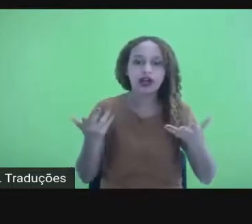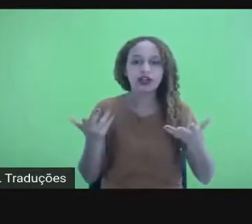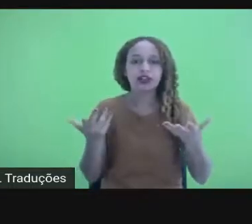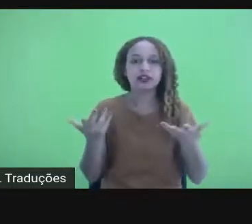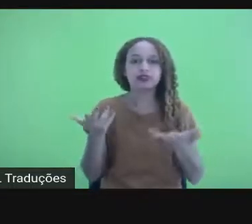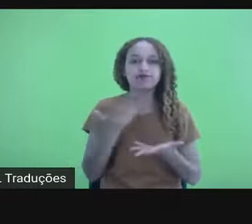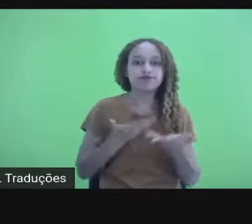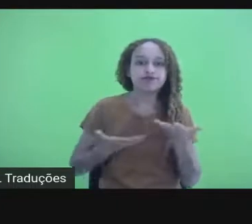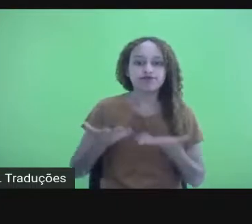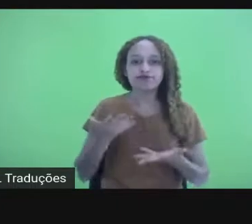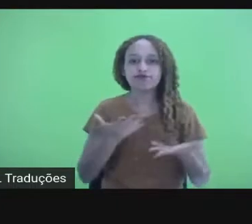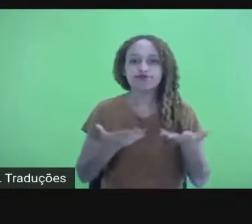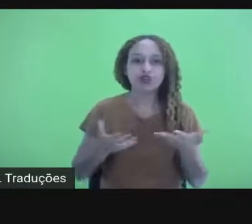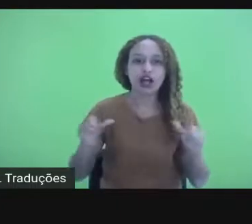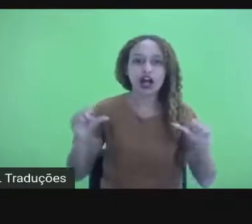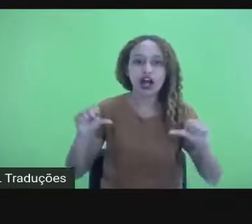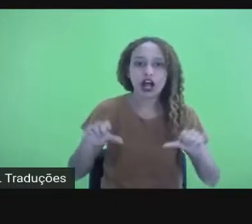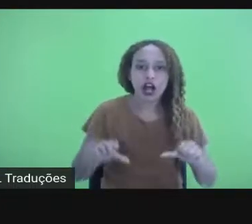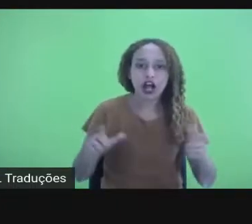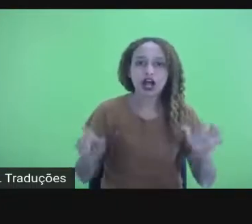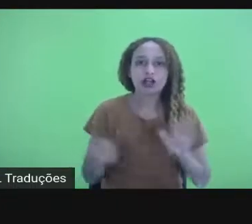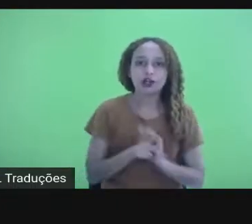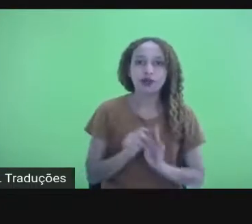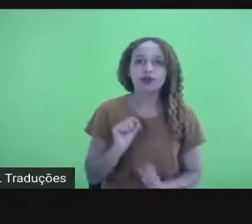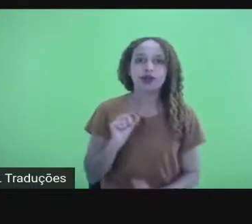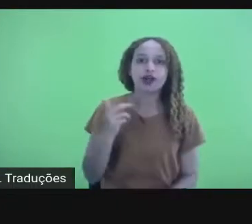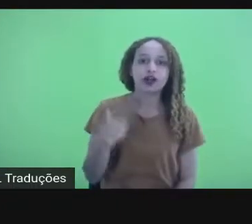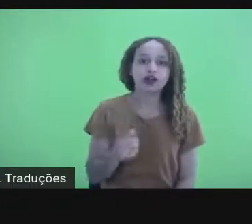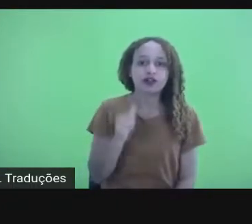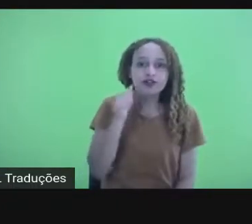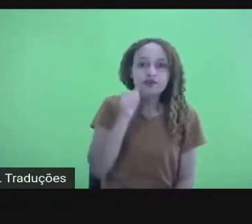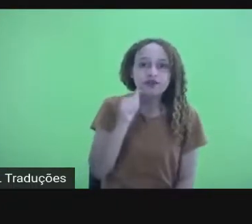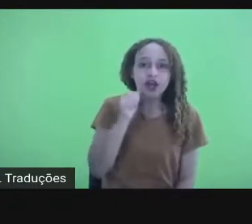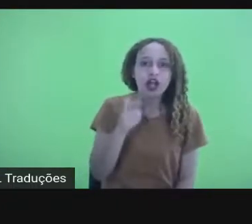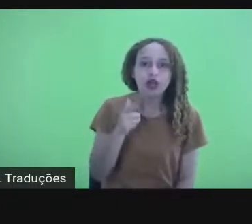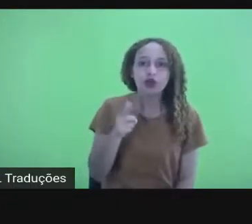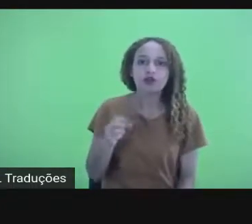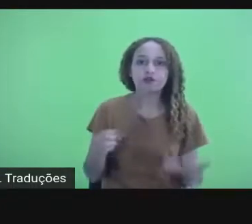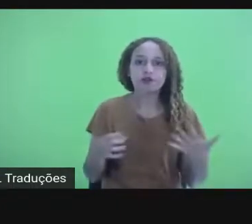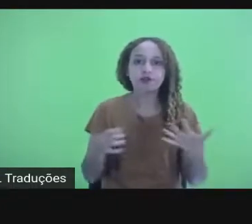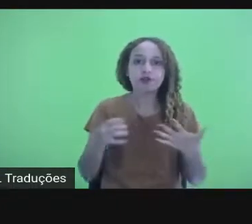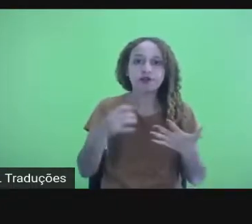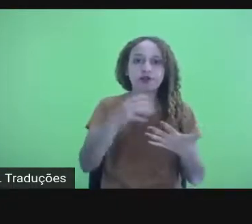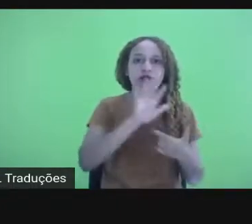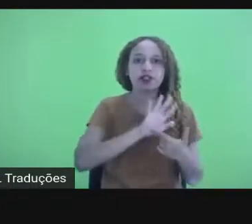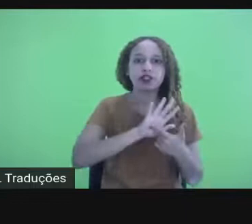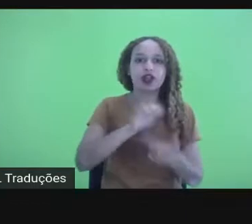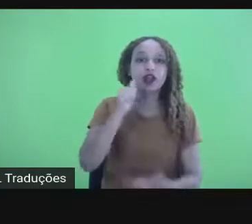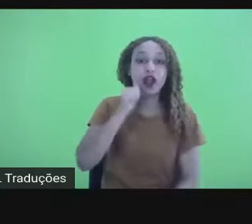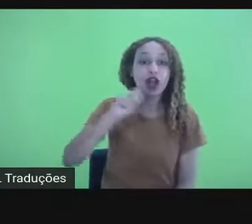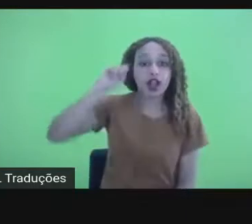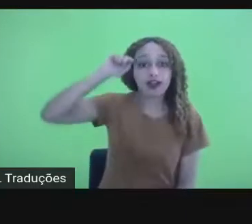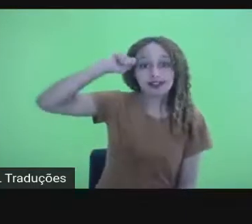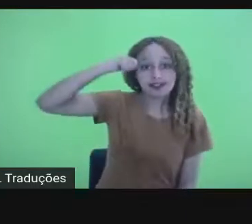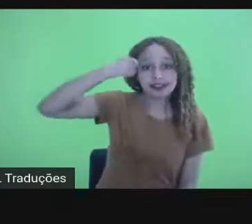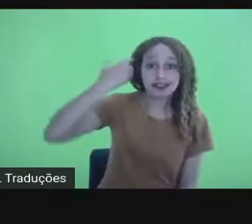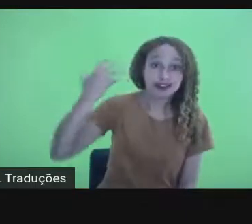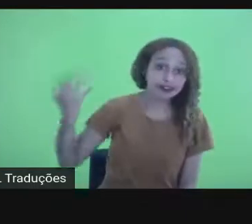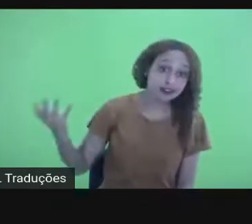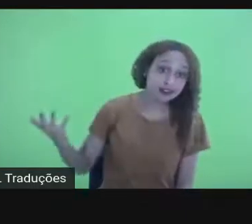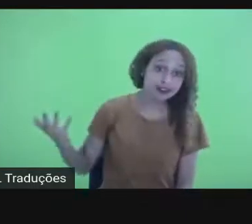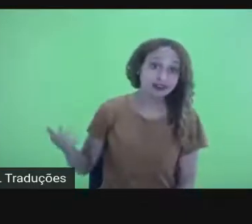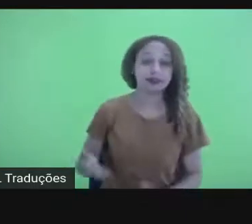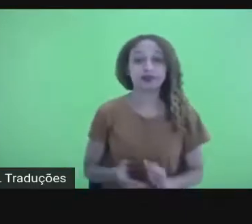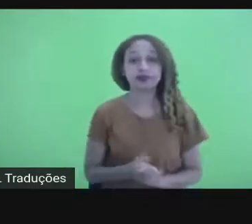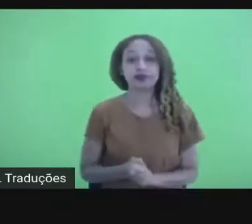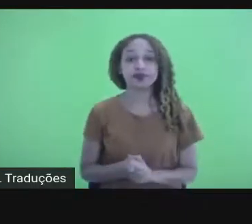a gente percebe que dentro desse quantitativo de mulheres não há marcadores de mulheres negras, indígenas e trans também.